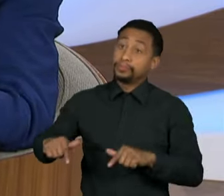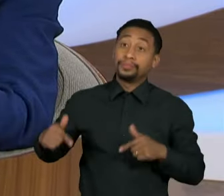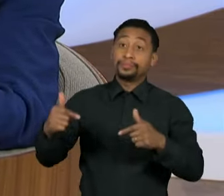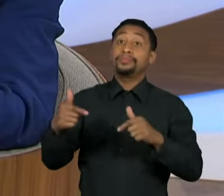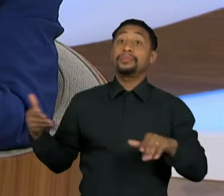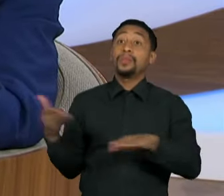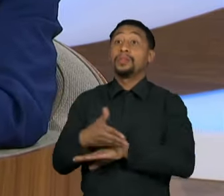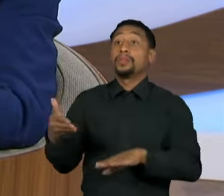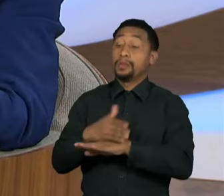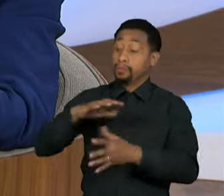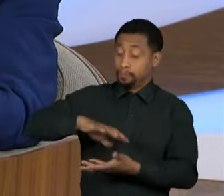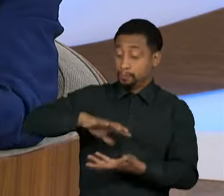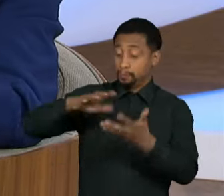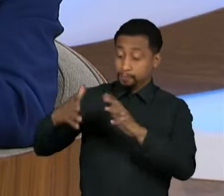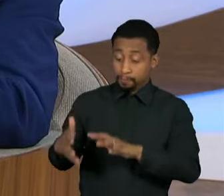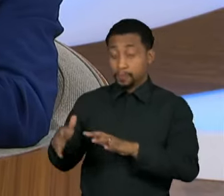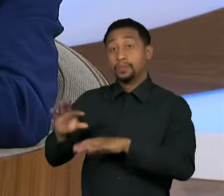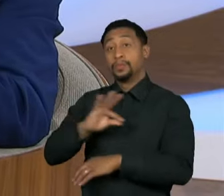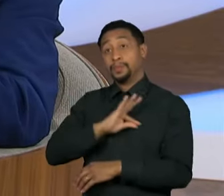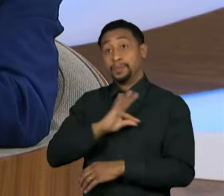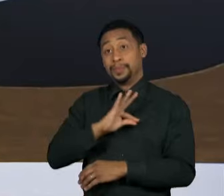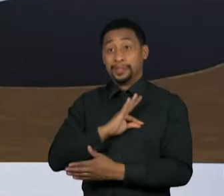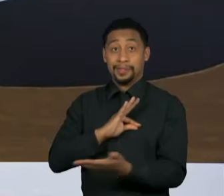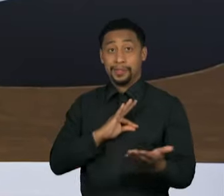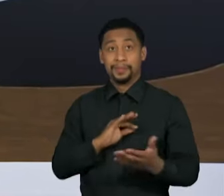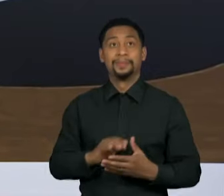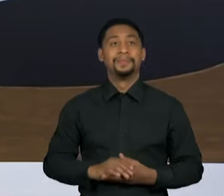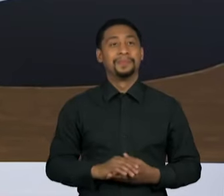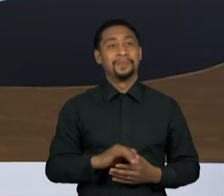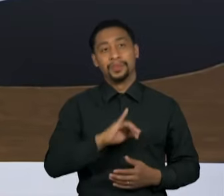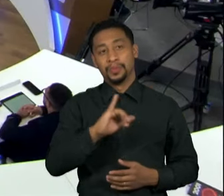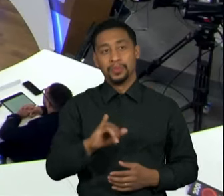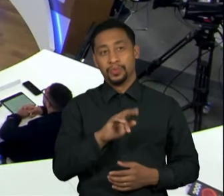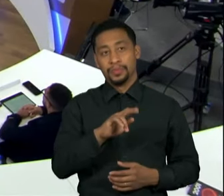in reforming the way policing is performed. Juliana.